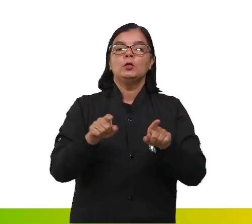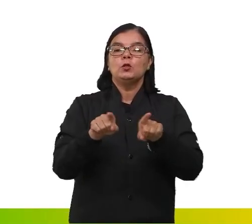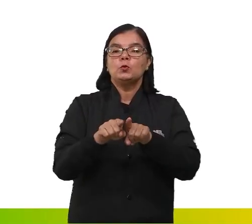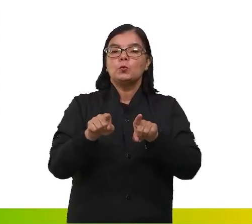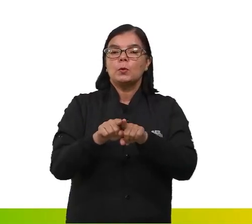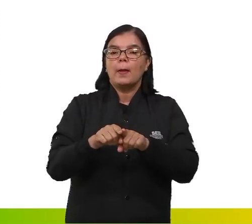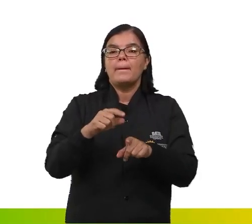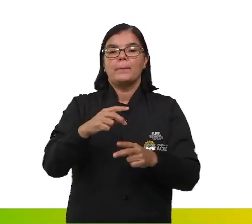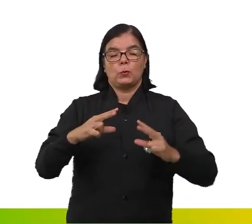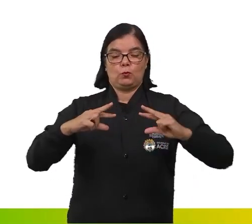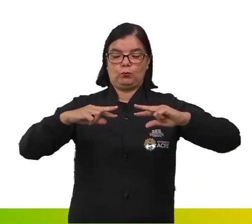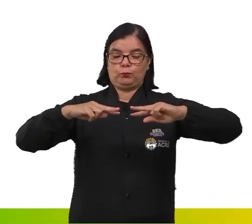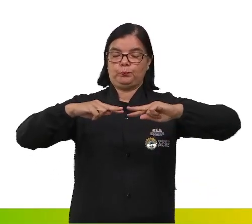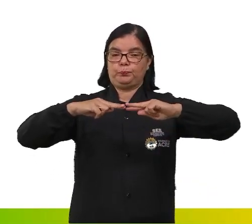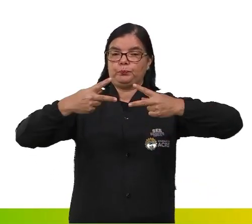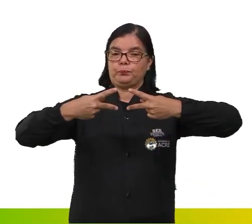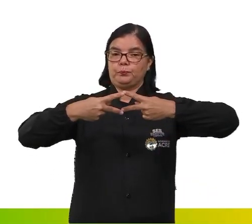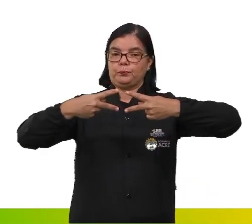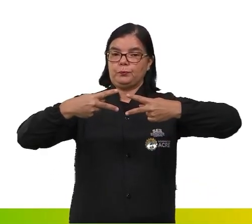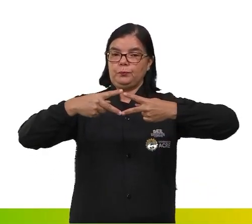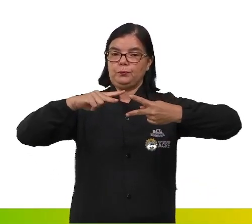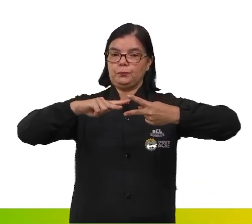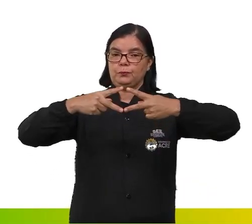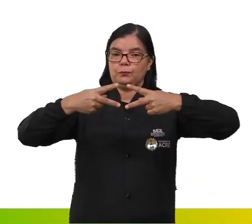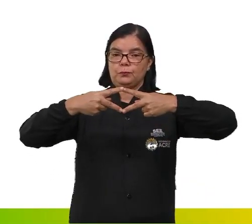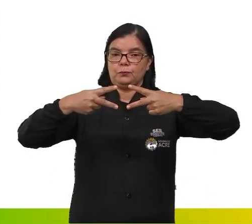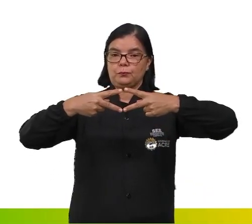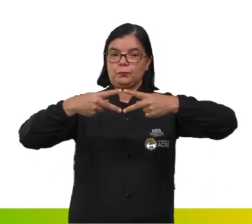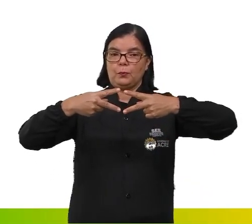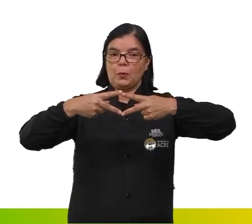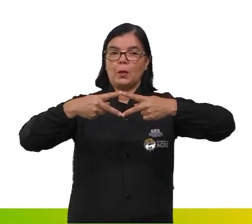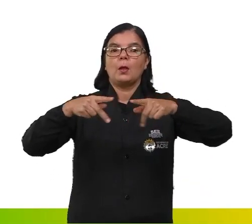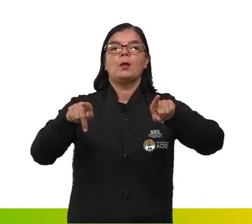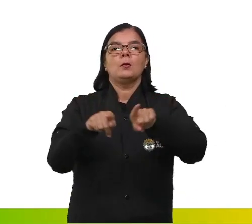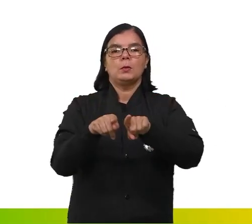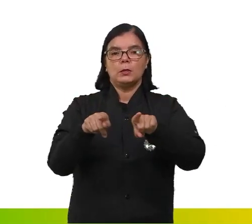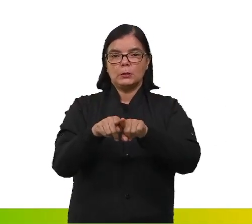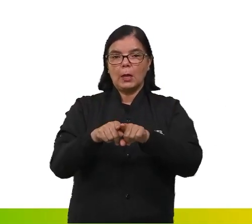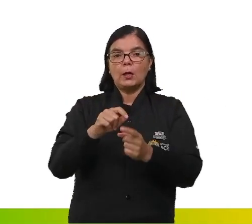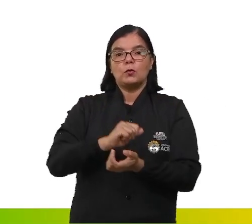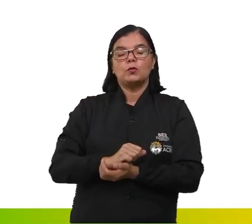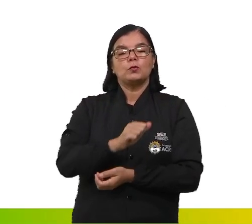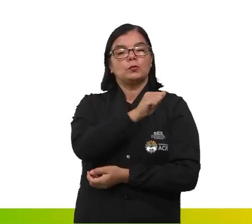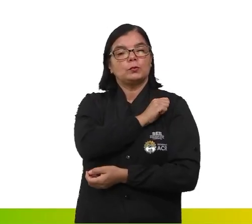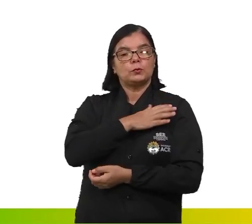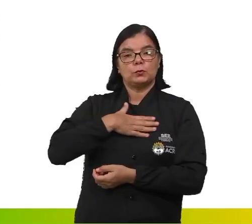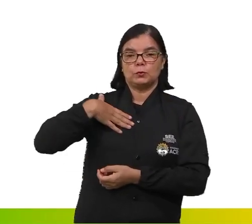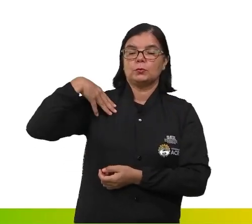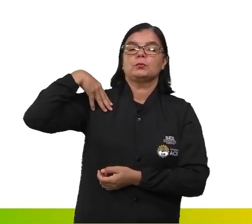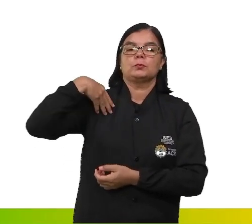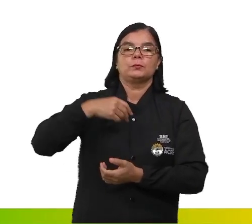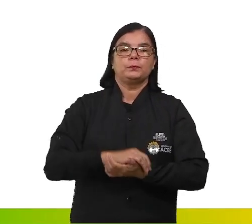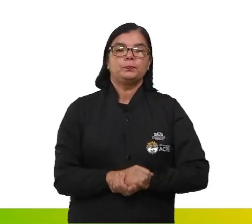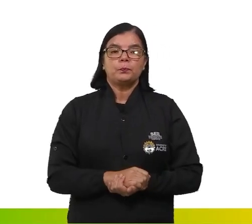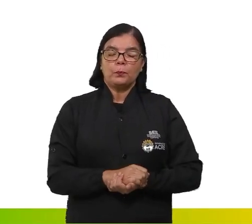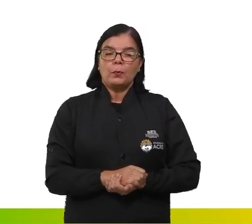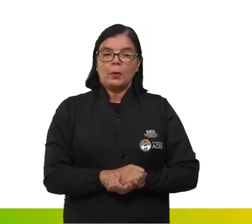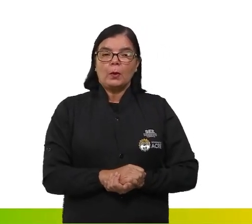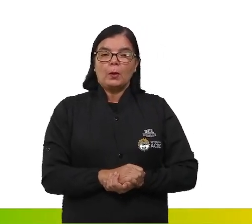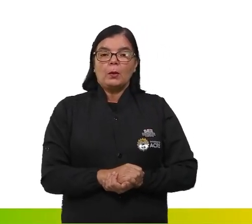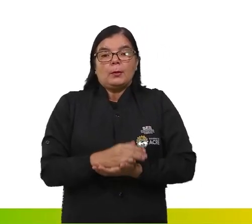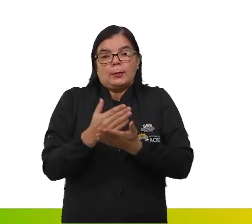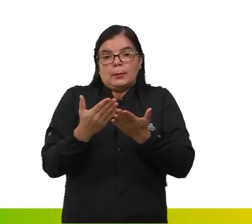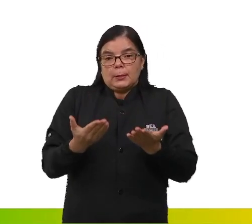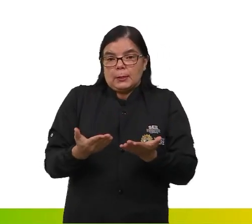Pitágoras, segundo outro filósofo que era mais ou menos contemporâneo deles, o Aristóteles.